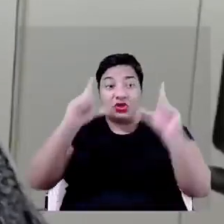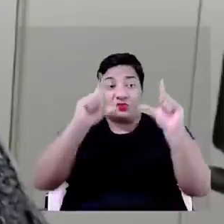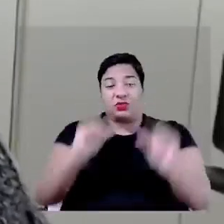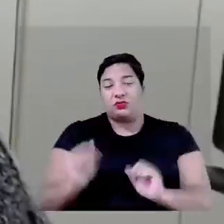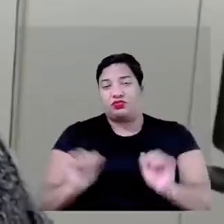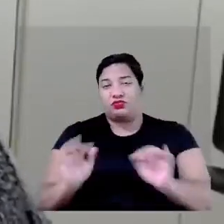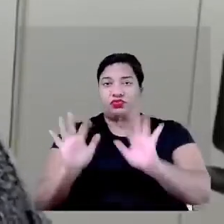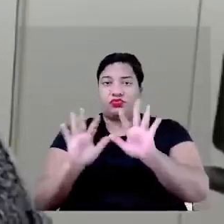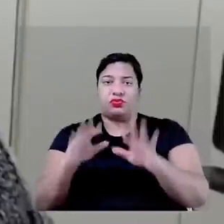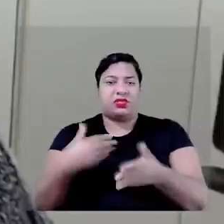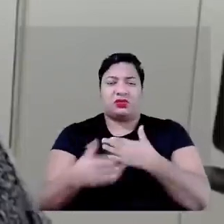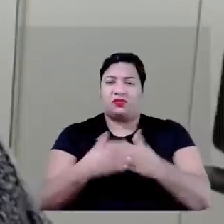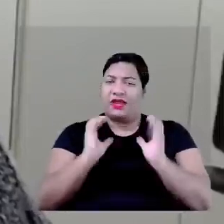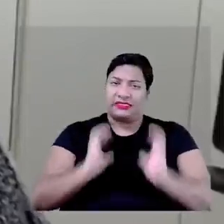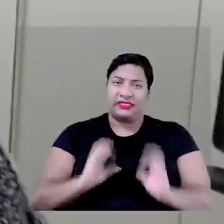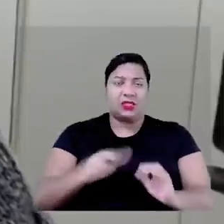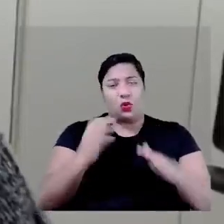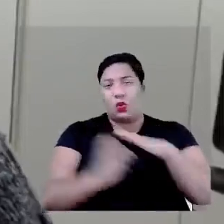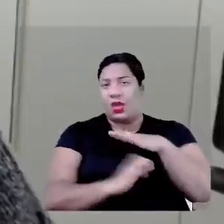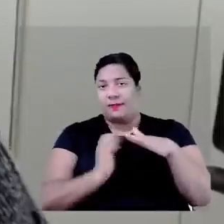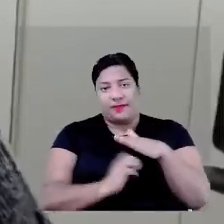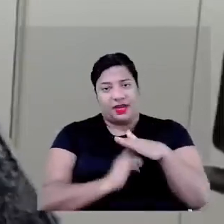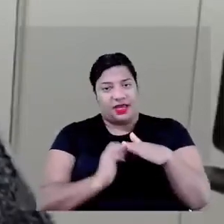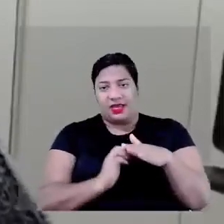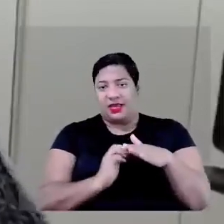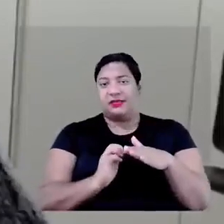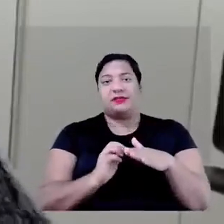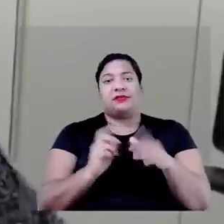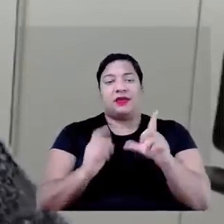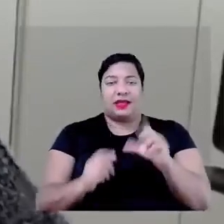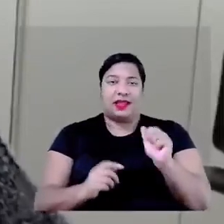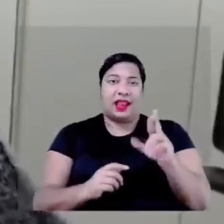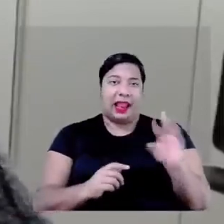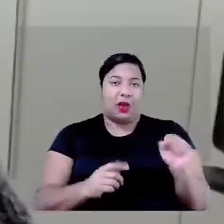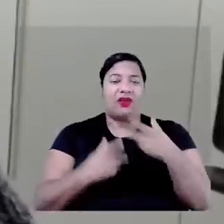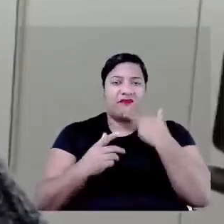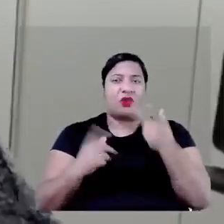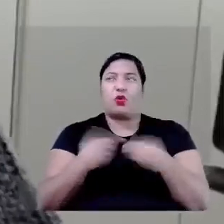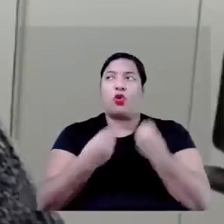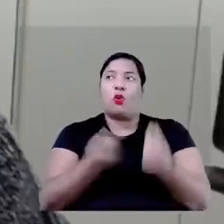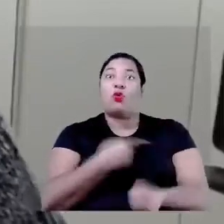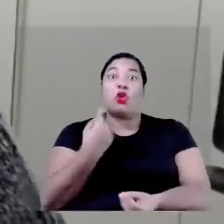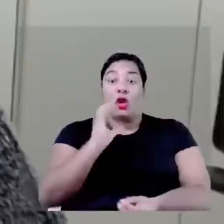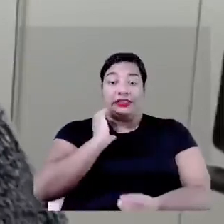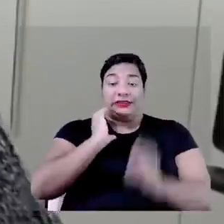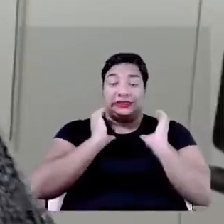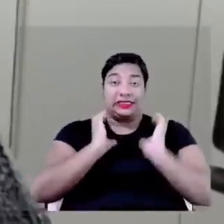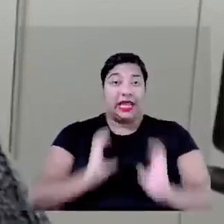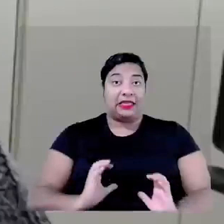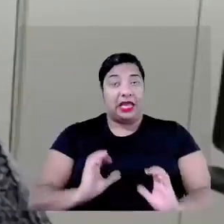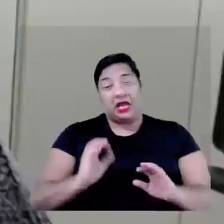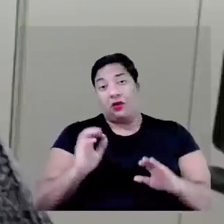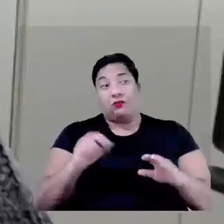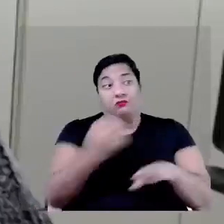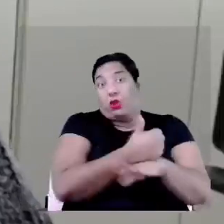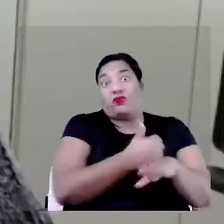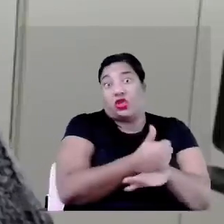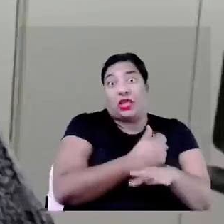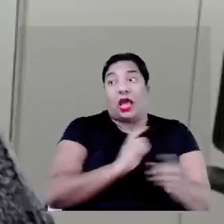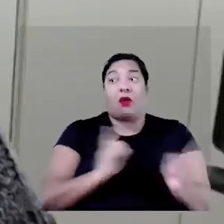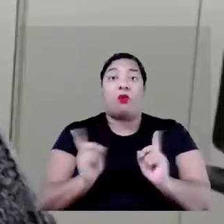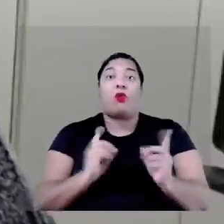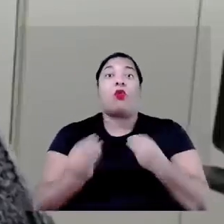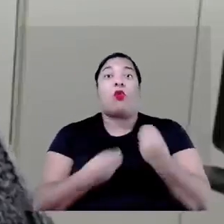para cidadão quanto para a organização, como a Laura colocou, né? Tipo, como que a gente age enquanto cidadão e enquanto profissional, né? Então, e